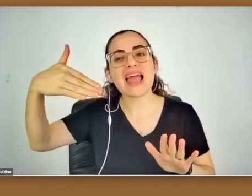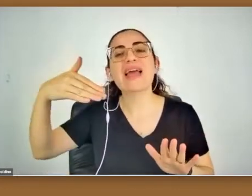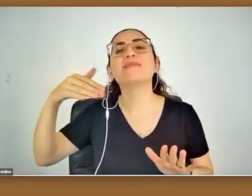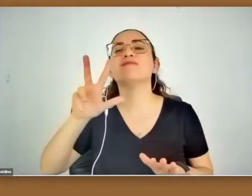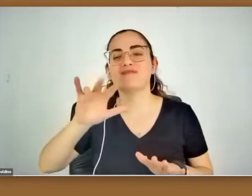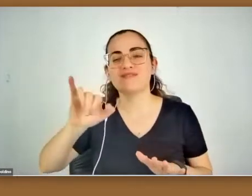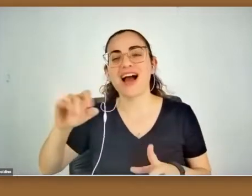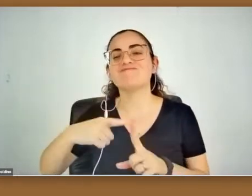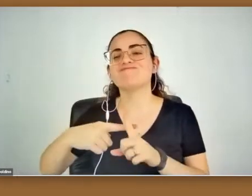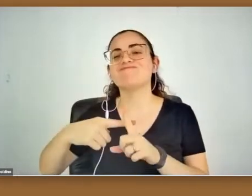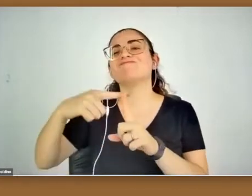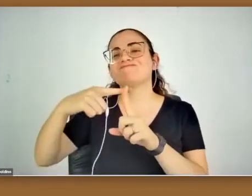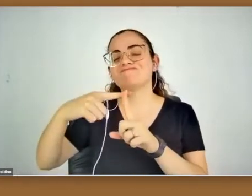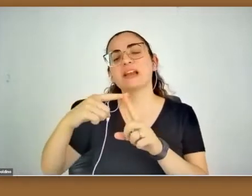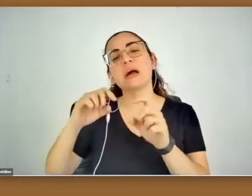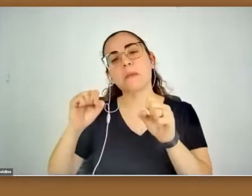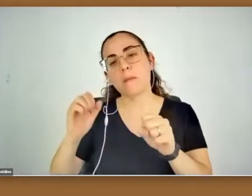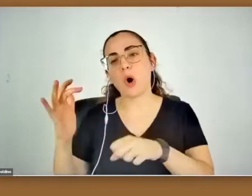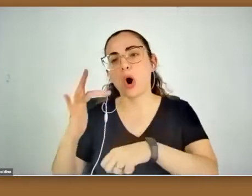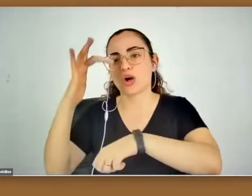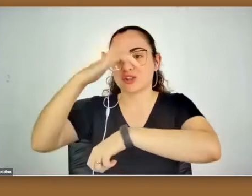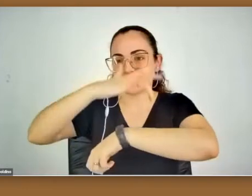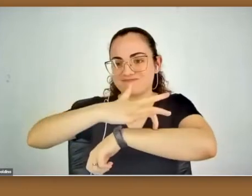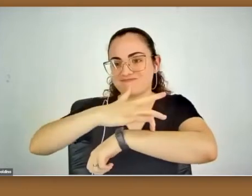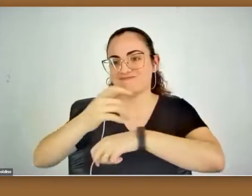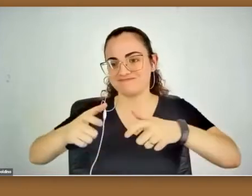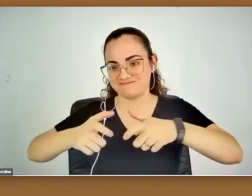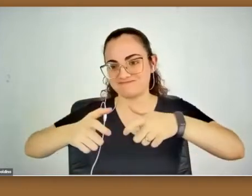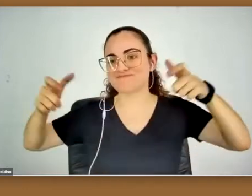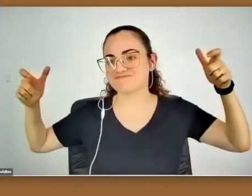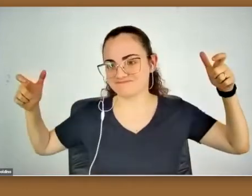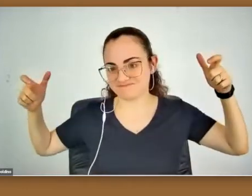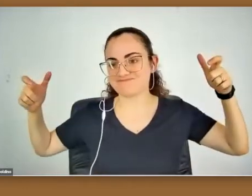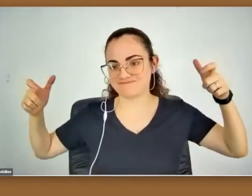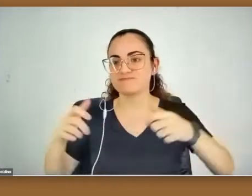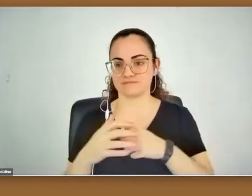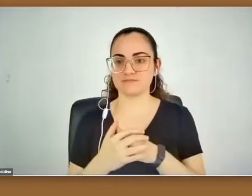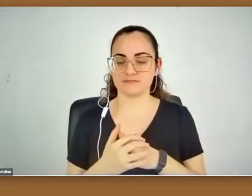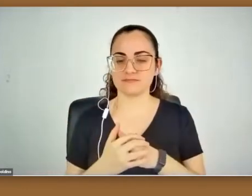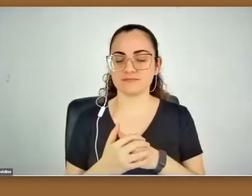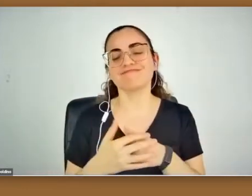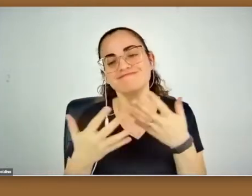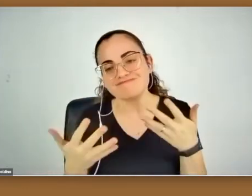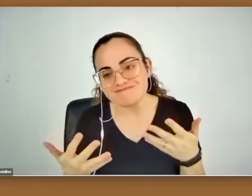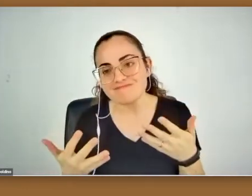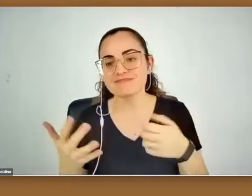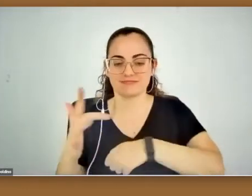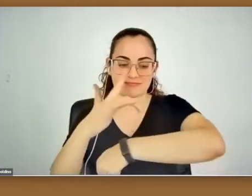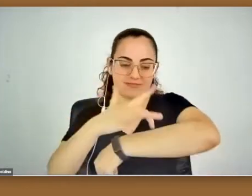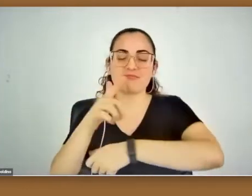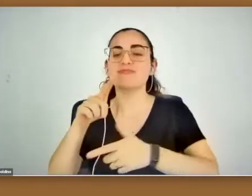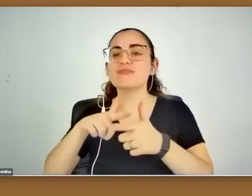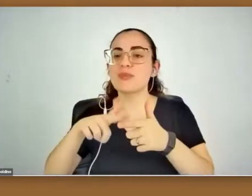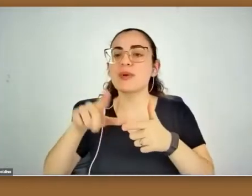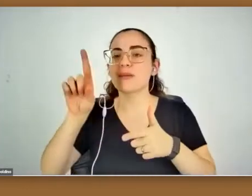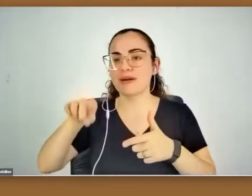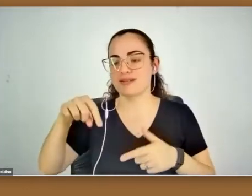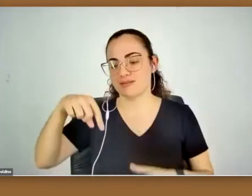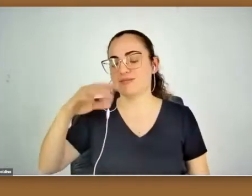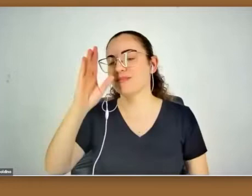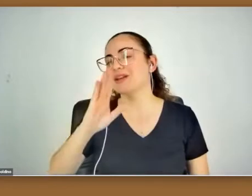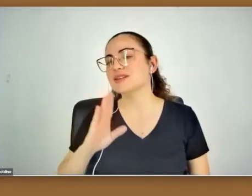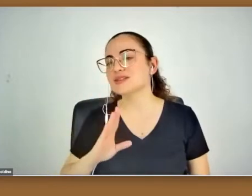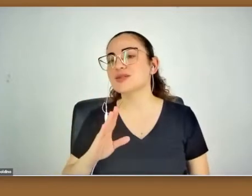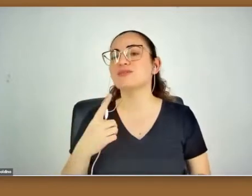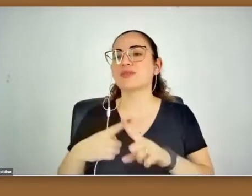Aedes aegypti, né, o grande problema que a gente tem, principalmente áreas mais quentes e úmidas, né, como aqui no Brasil, regiões